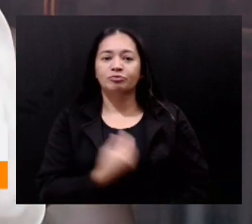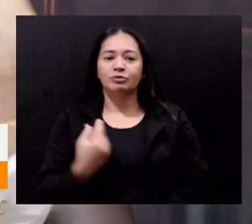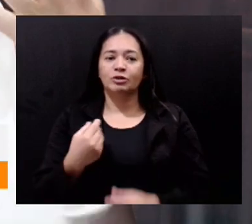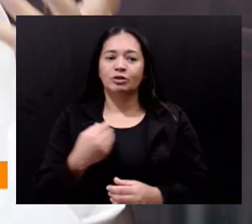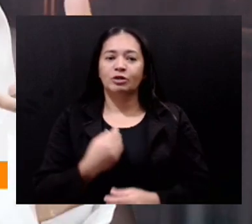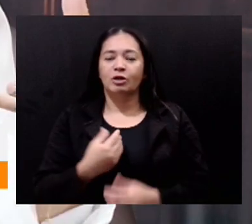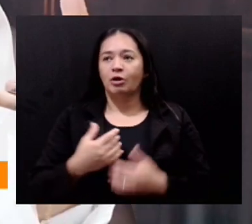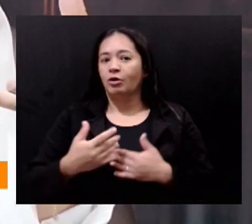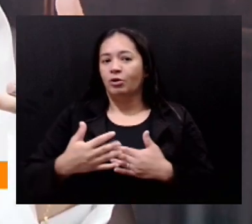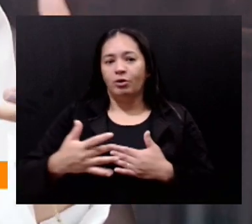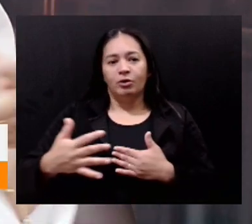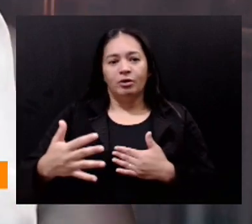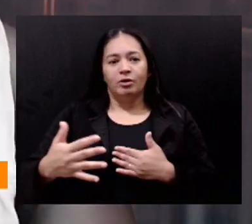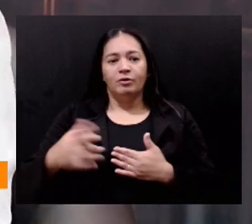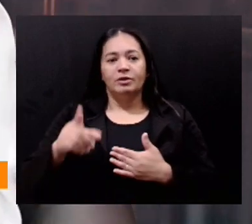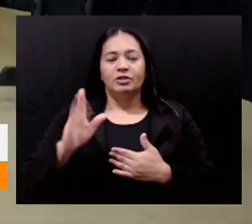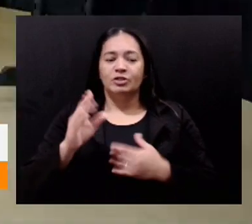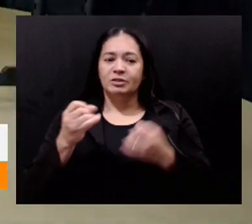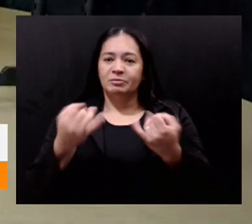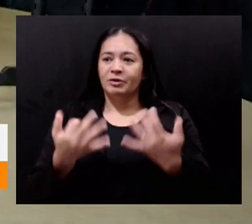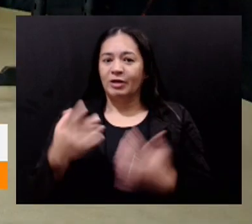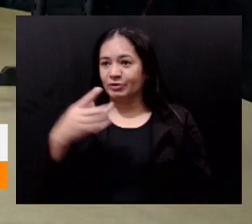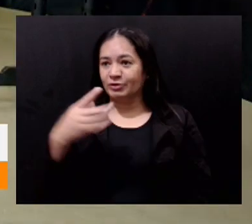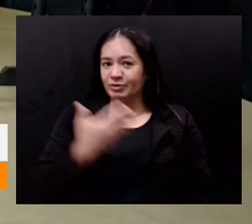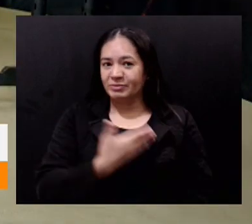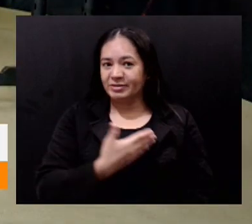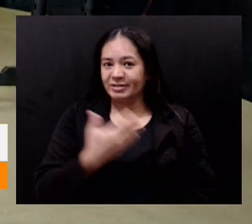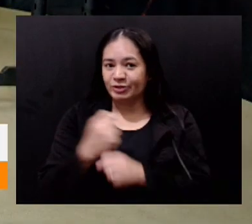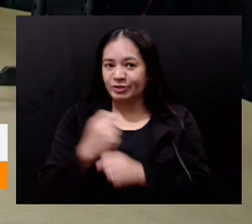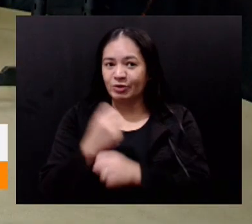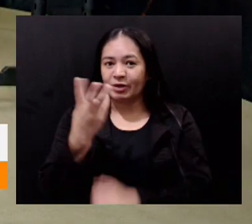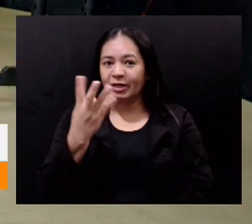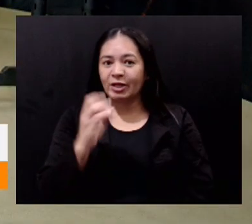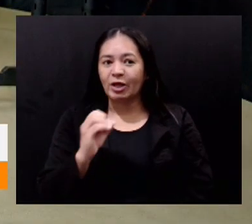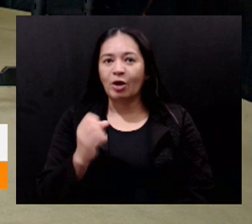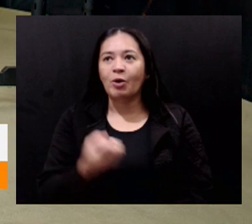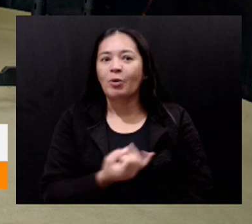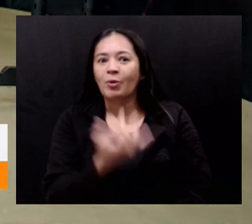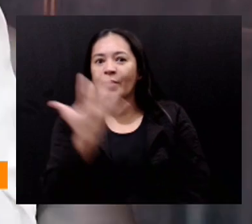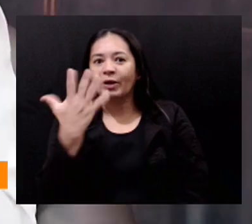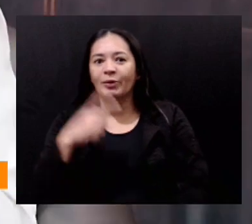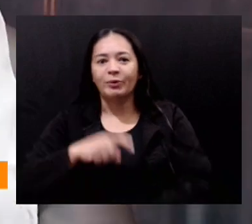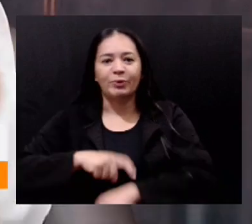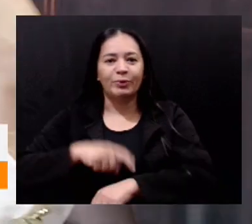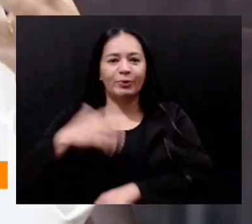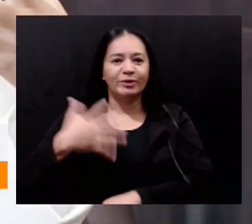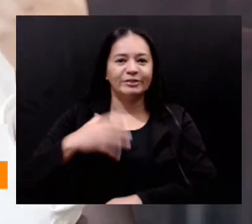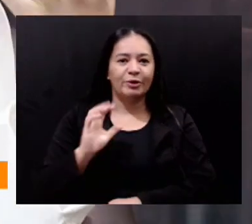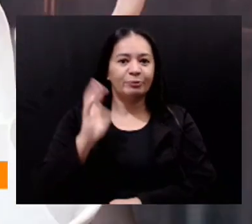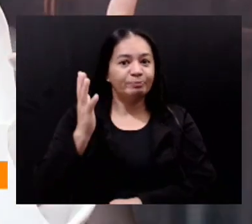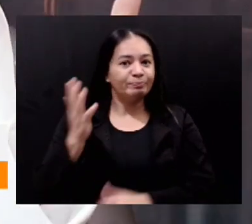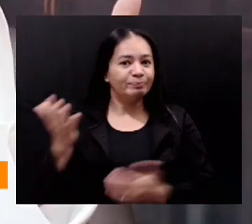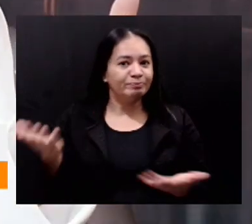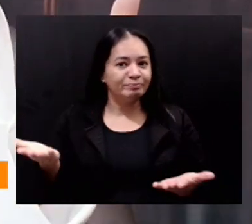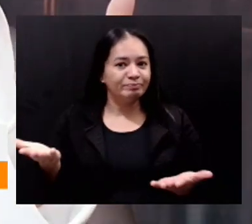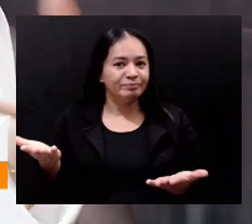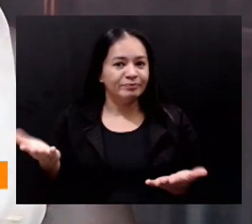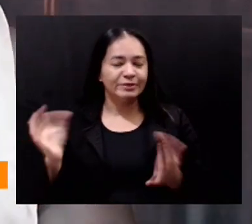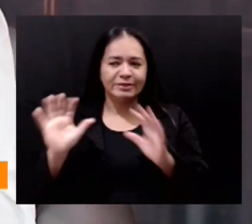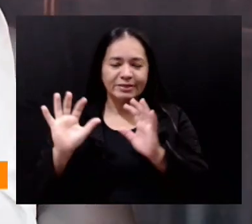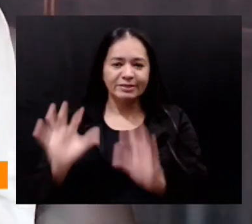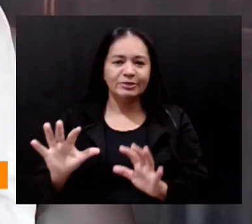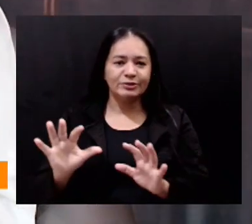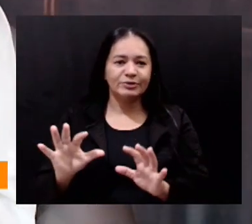colocou, você tem uma amizade de 40 anos, quantos momentos já passaram juntos, né. Então isso que é uma amizade